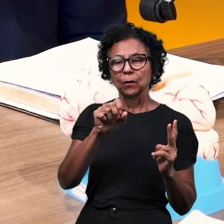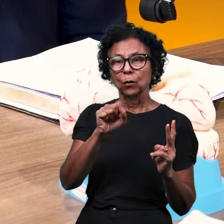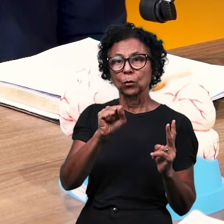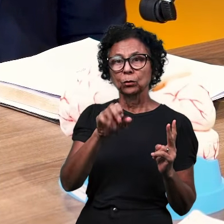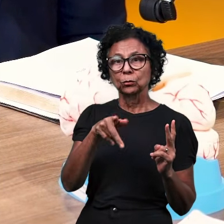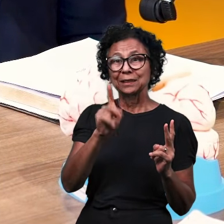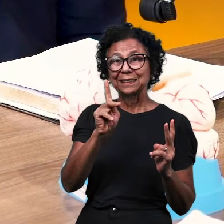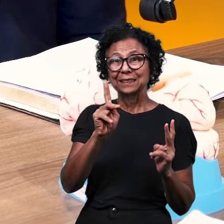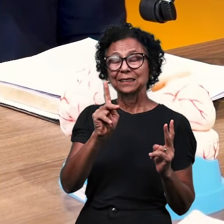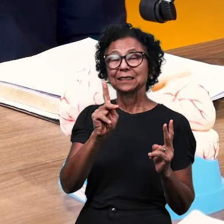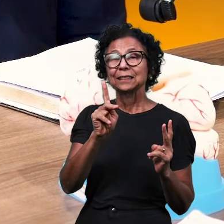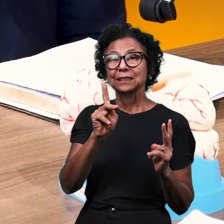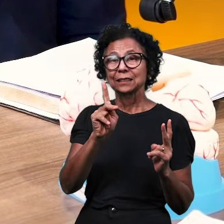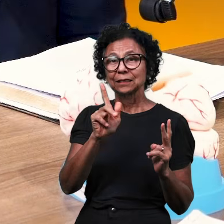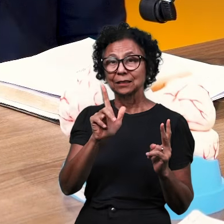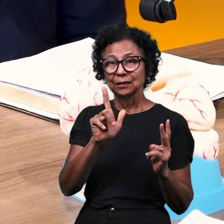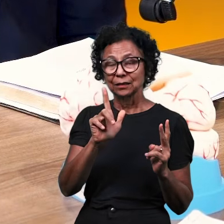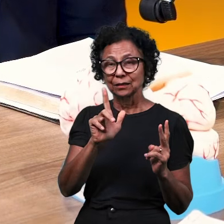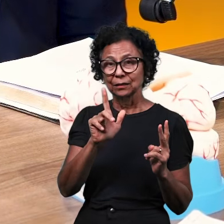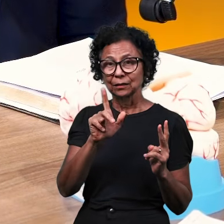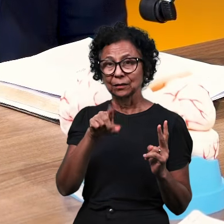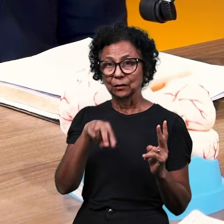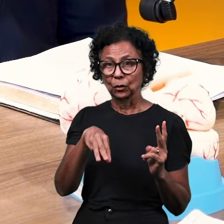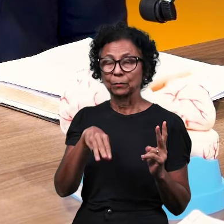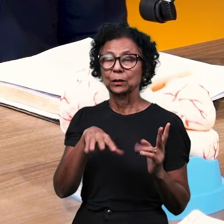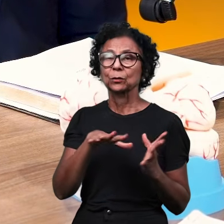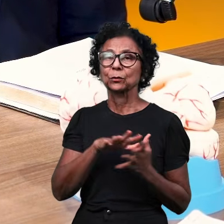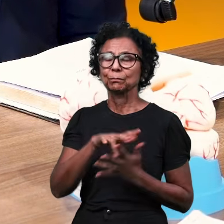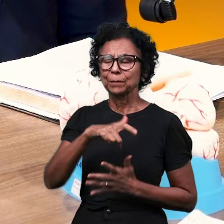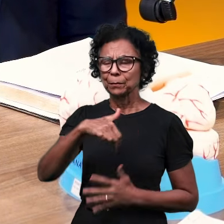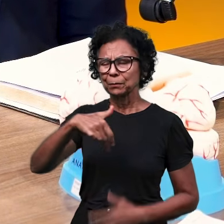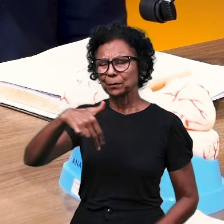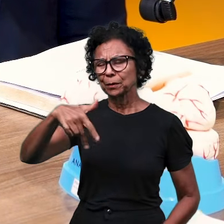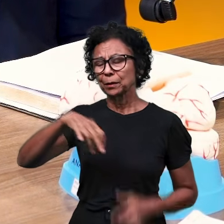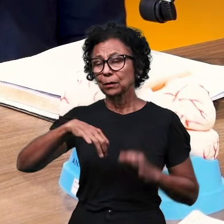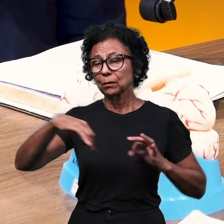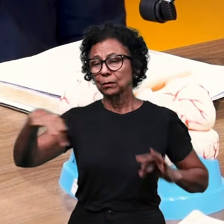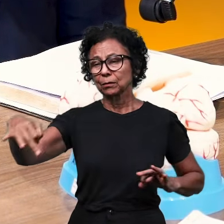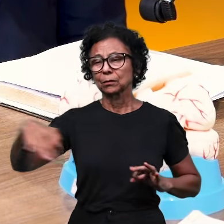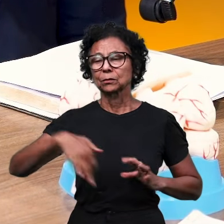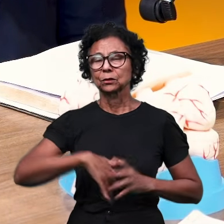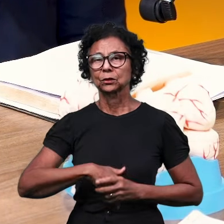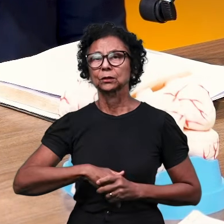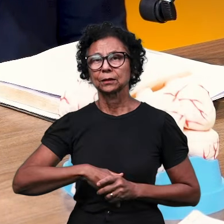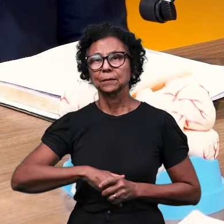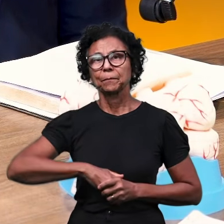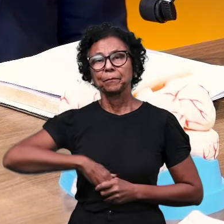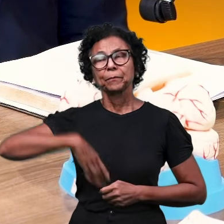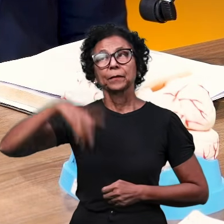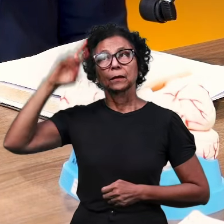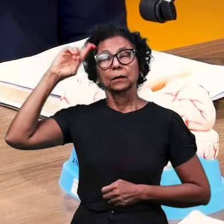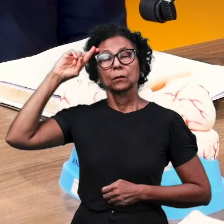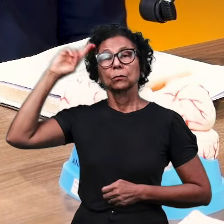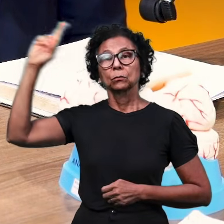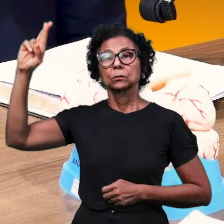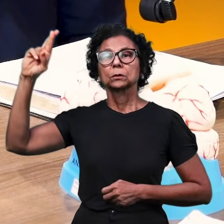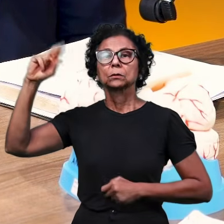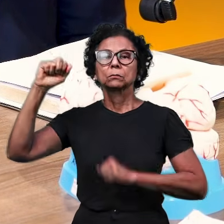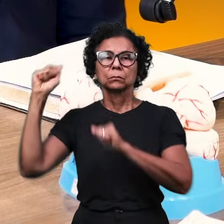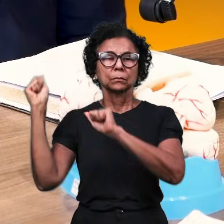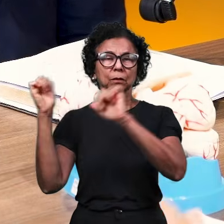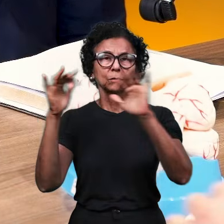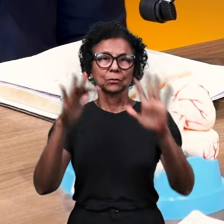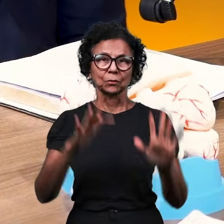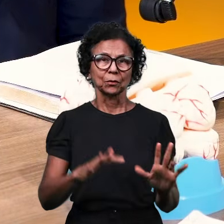E o que aconteceu? O Senhor honrou a posição delas, né? A posição da escolha pelo Senhor.